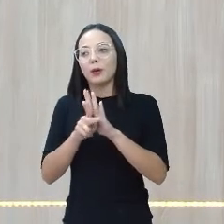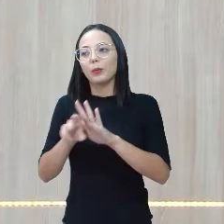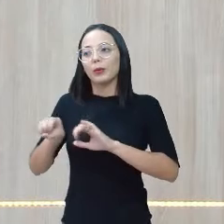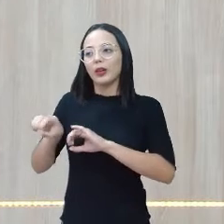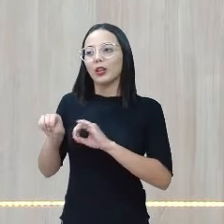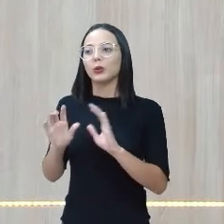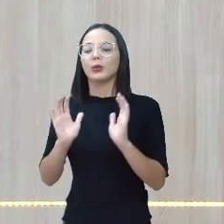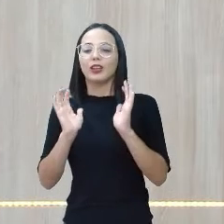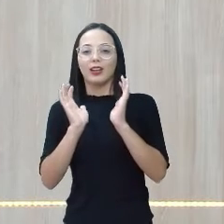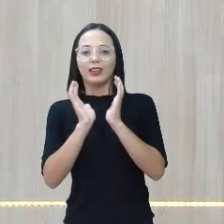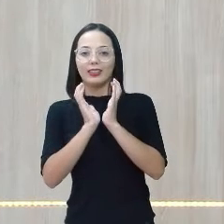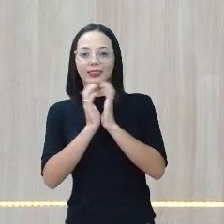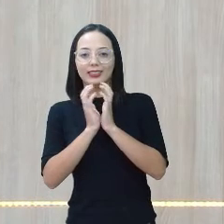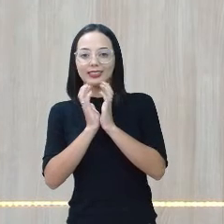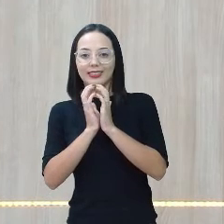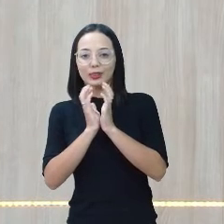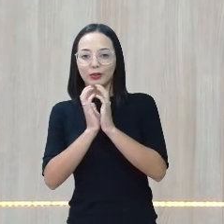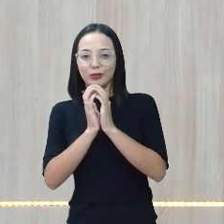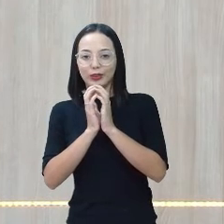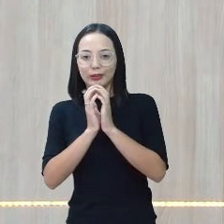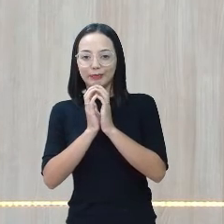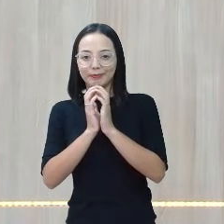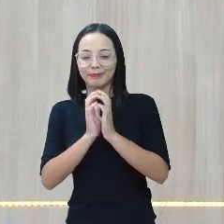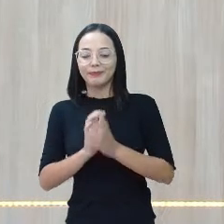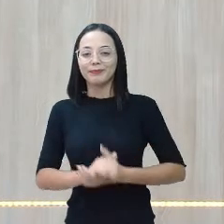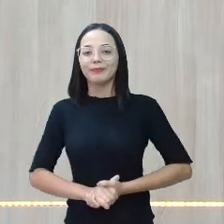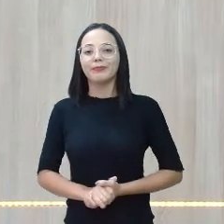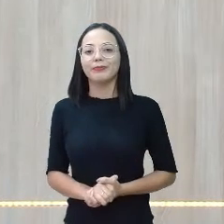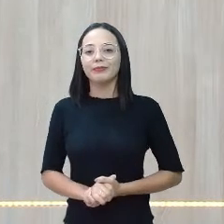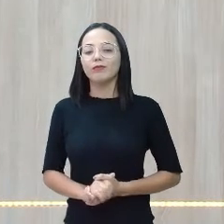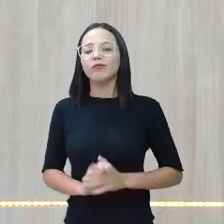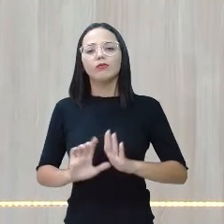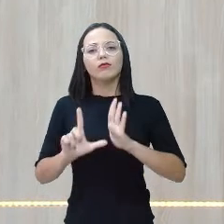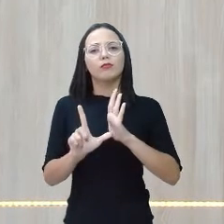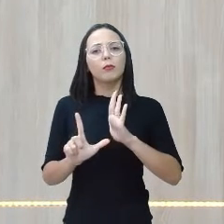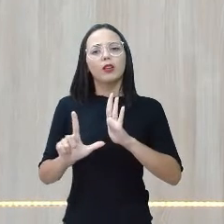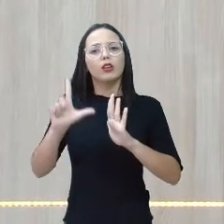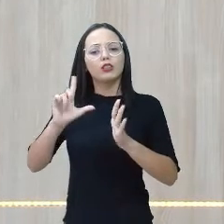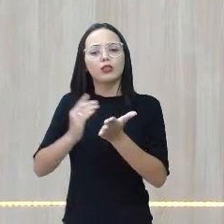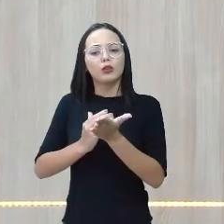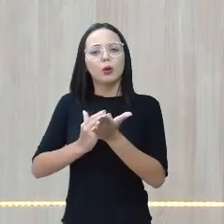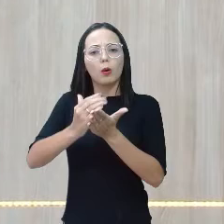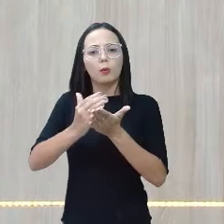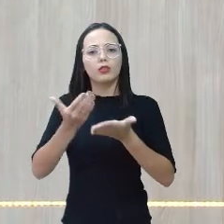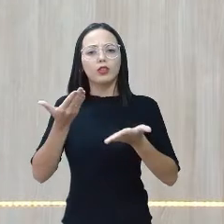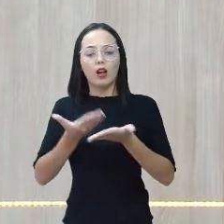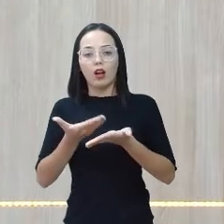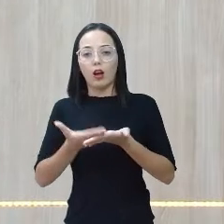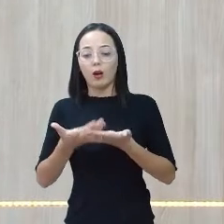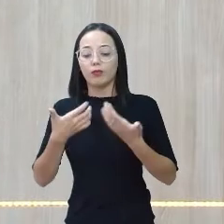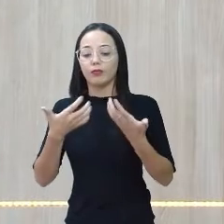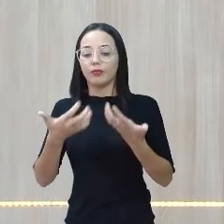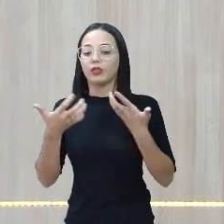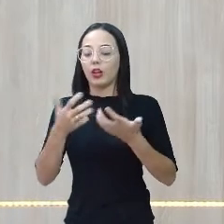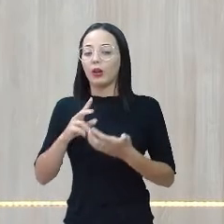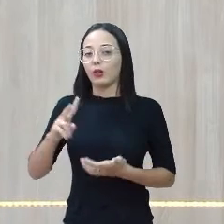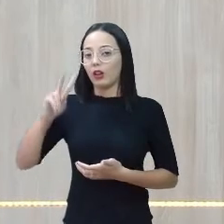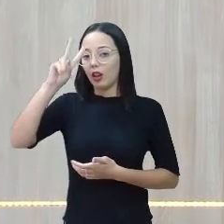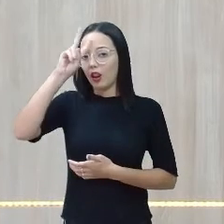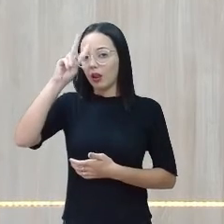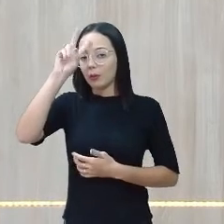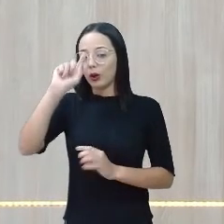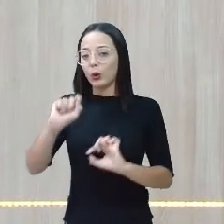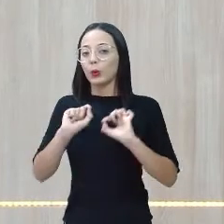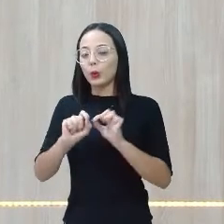Educa Recife. E antes da gente começar a nossa aula, lembrar aqui para vocês que hoje